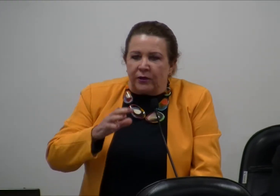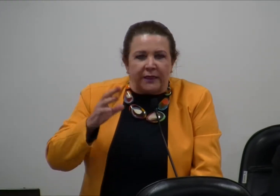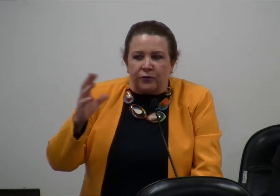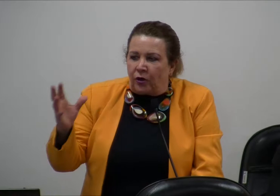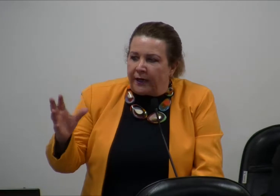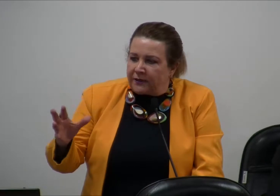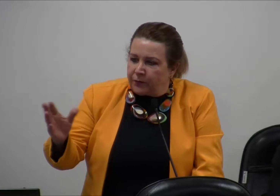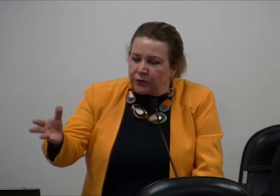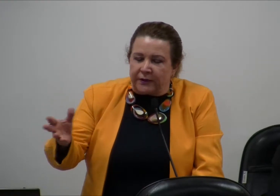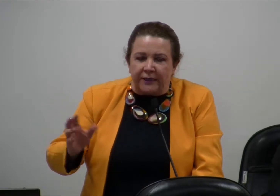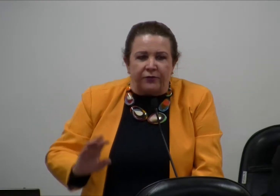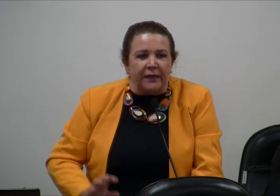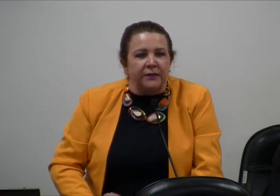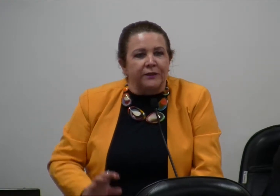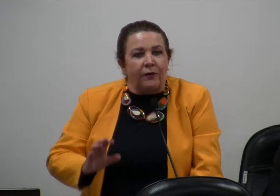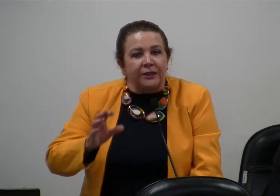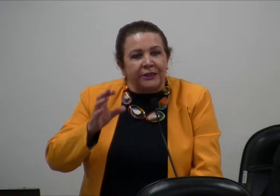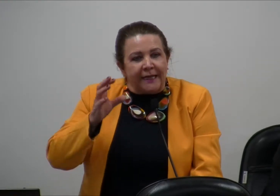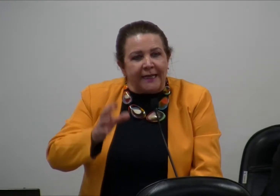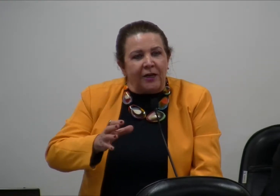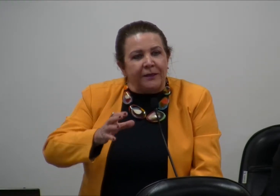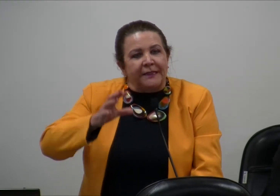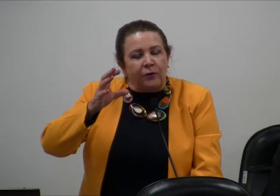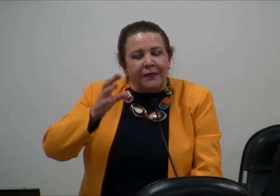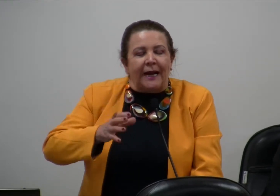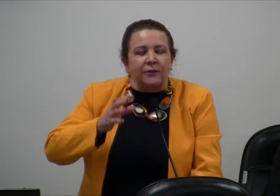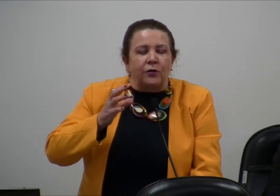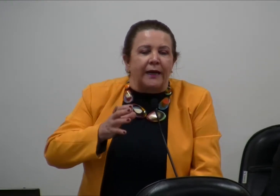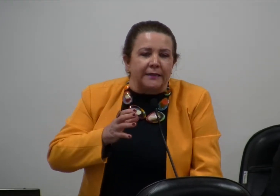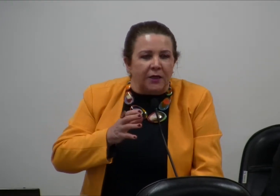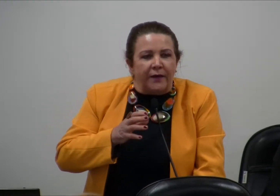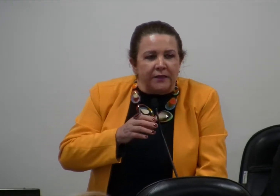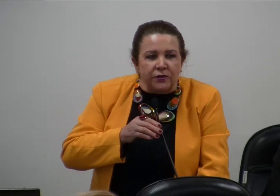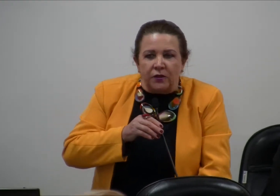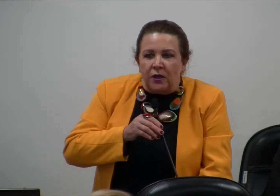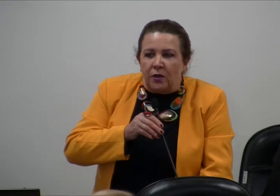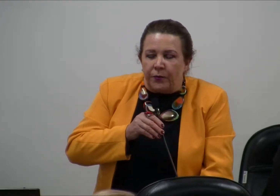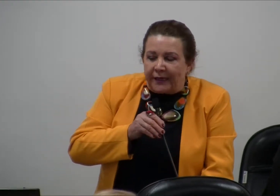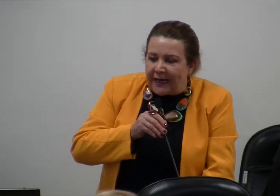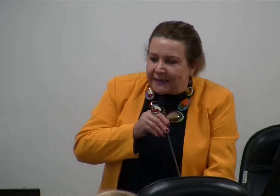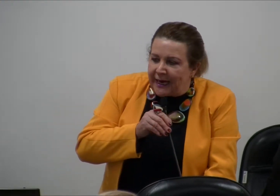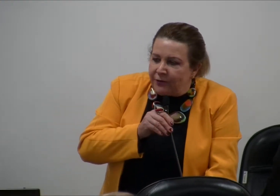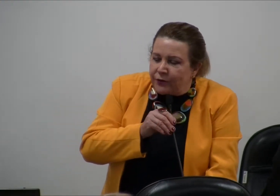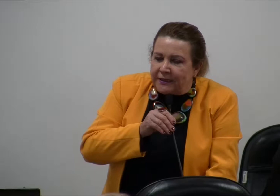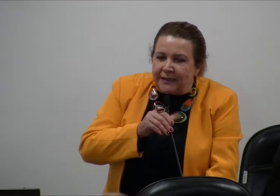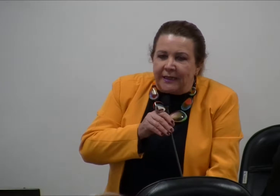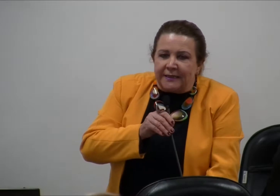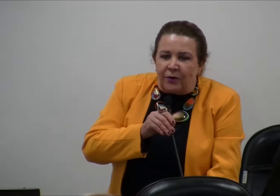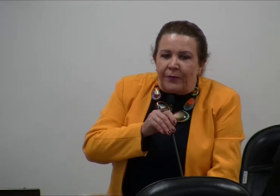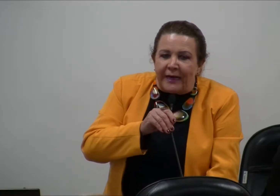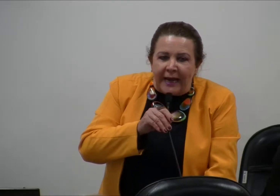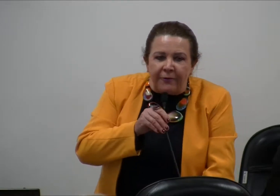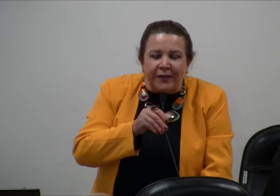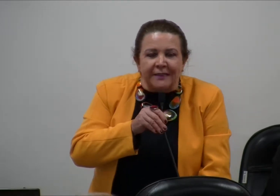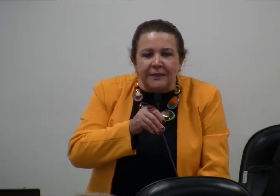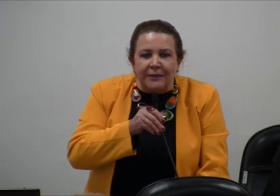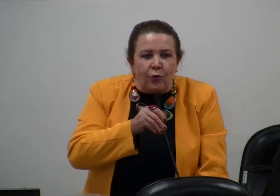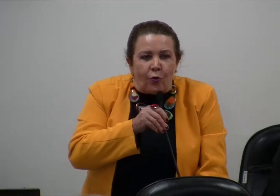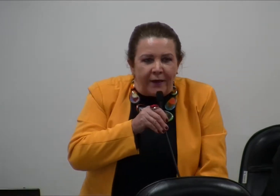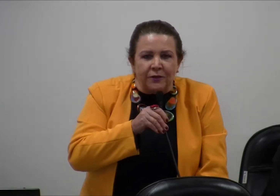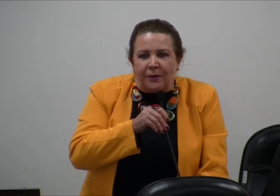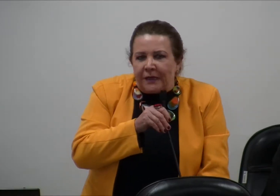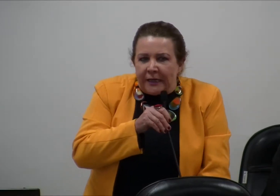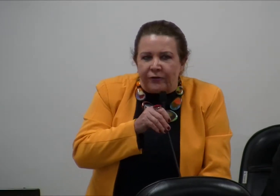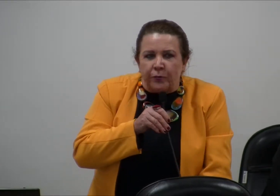em rotatórias, o pastor está aqui falando. Então, a gente tem que realmente ter cuidado com relação a isso, porque as árvores são benéficas e